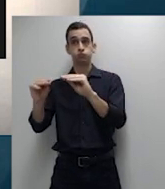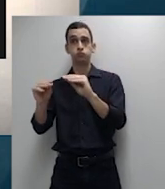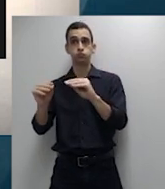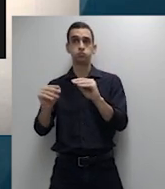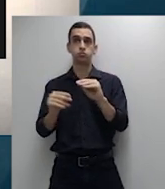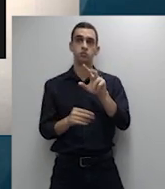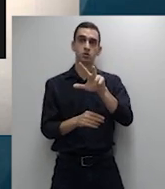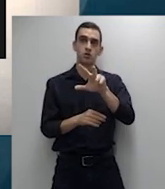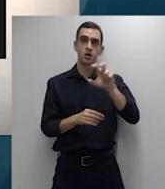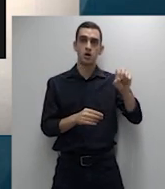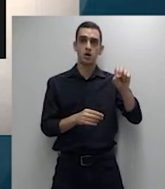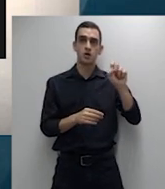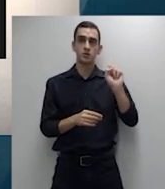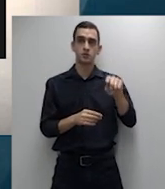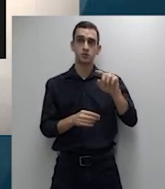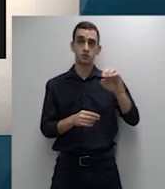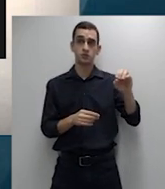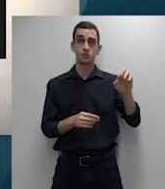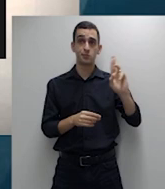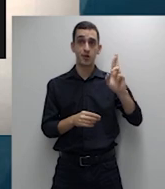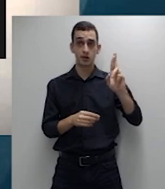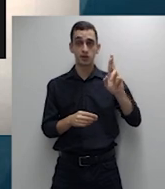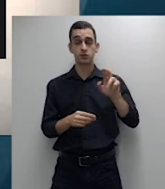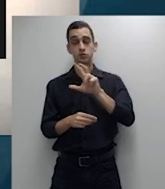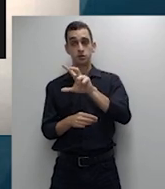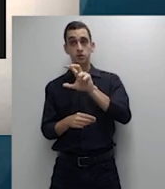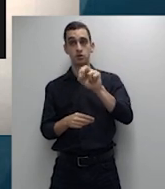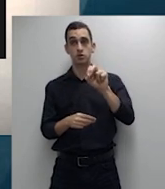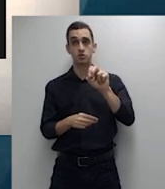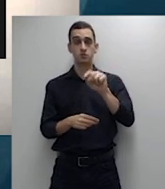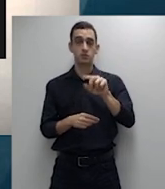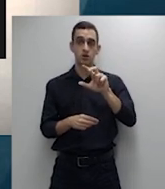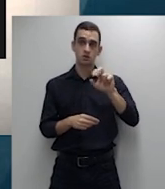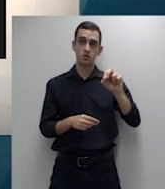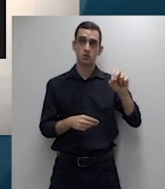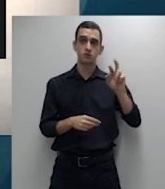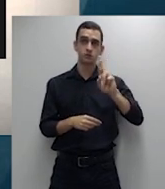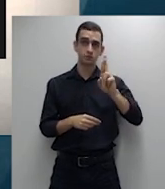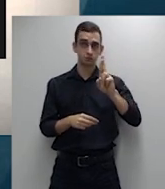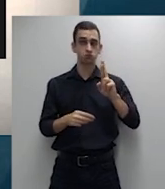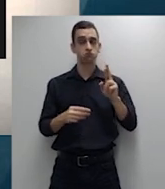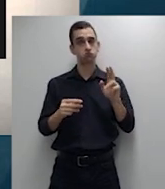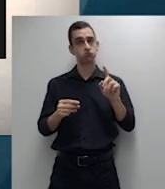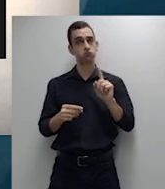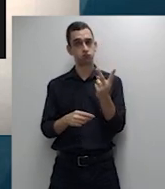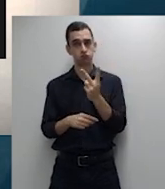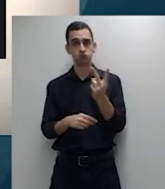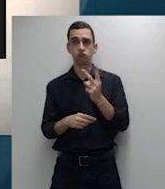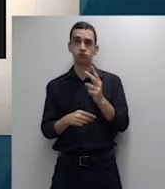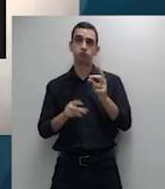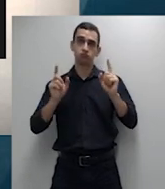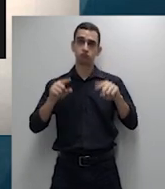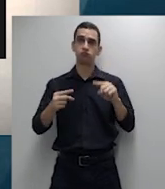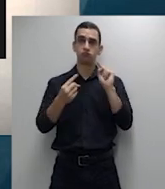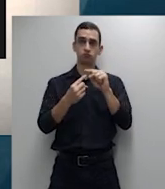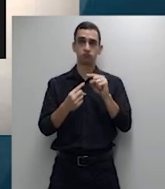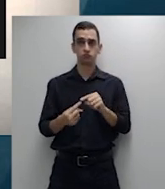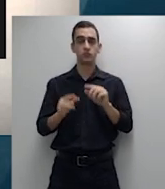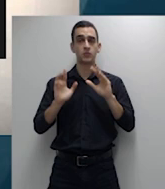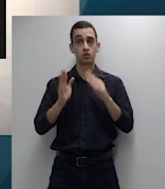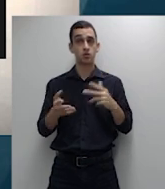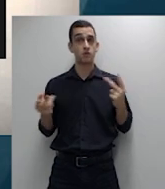500 mil reais na botando pois a fundamentação orelha apresentado daria aí honorários